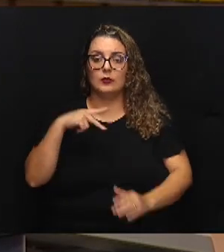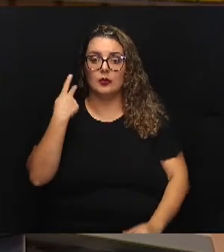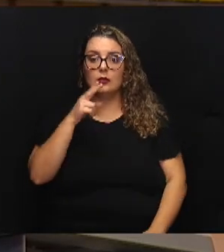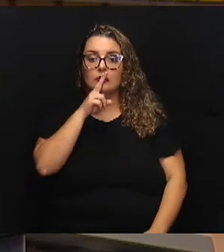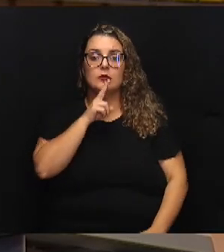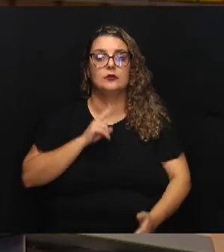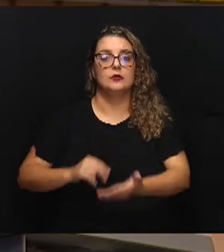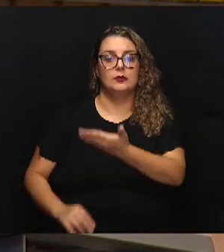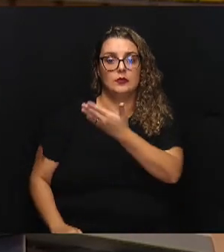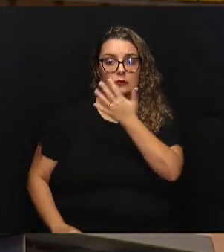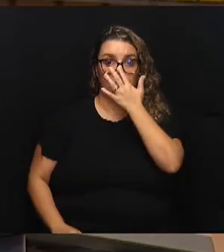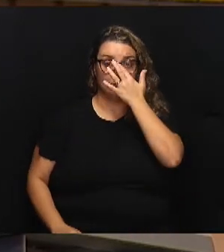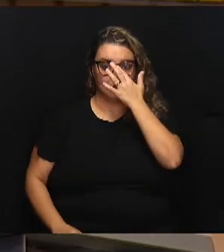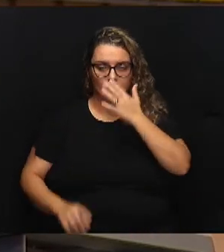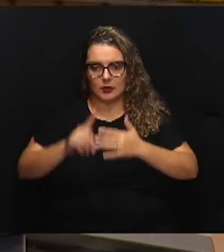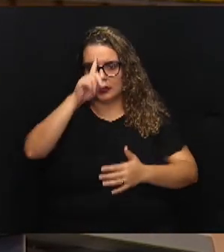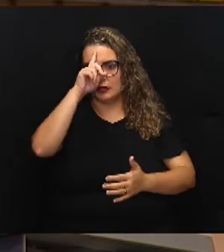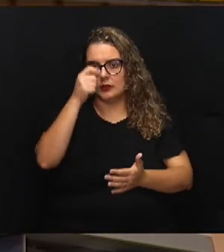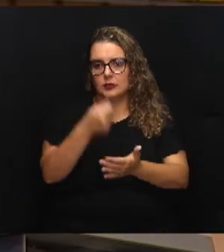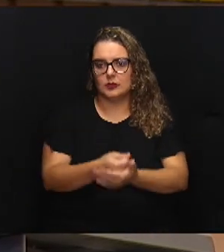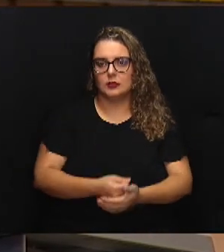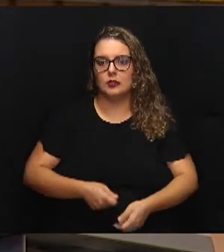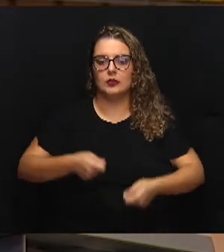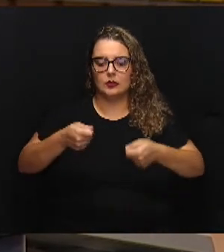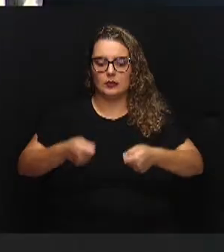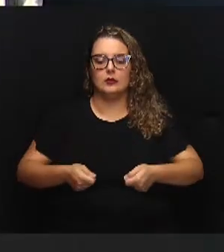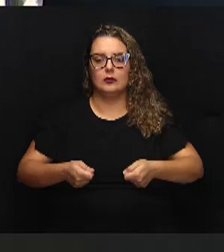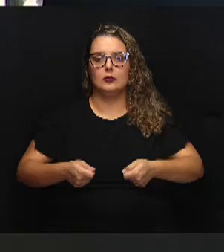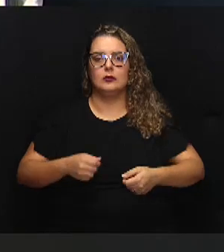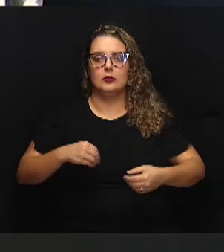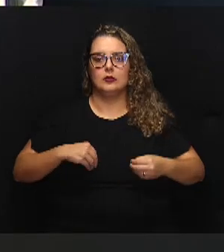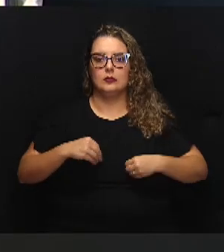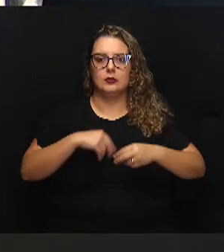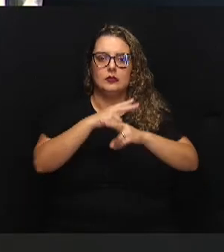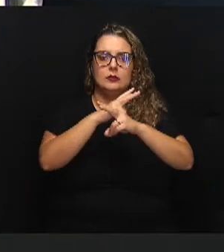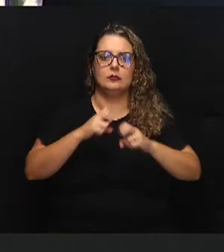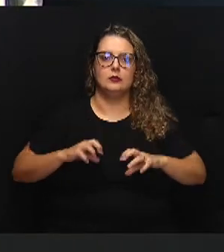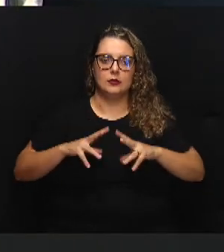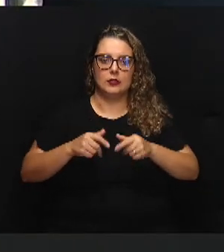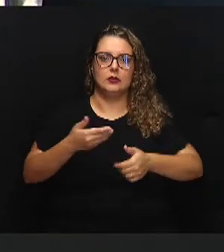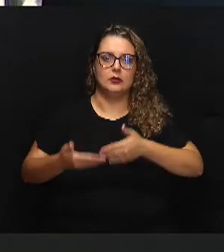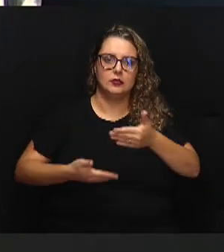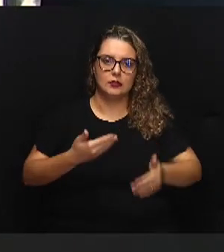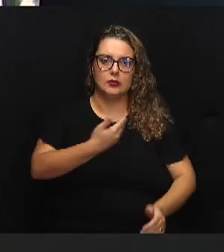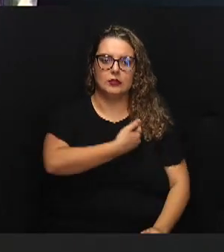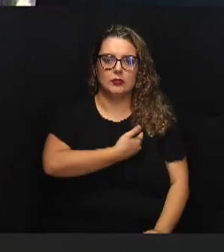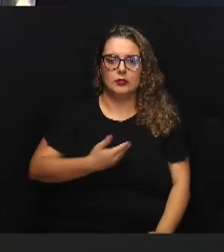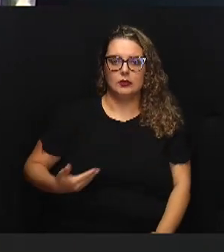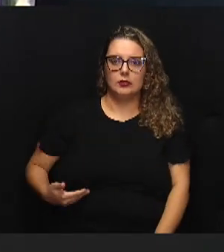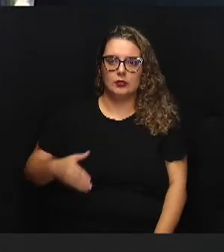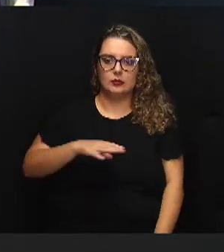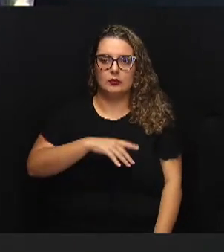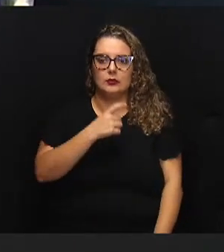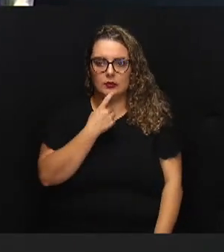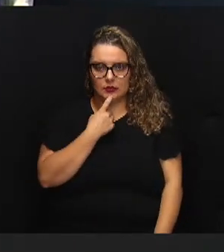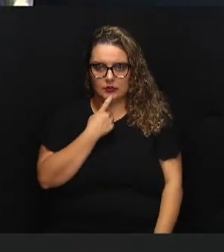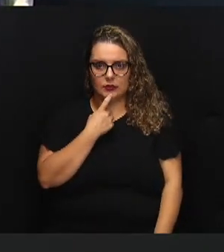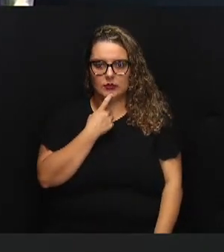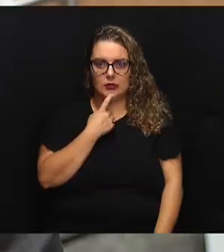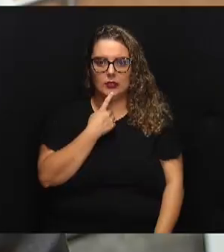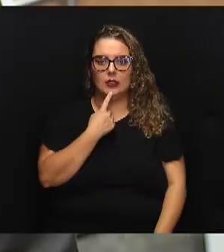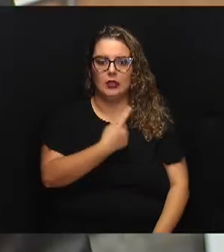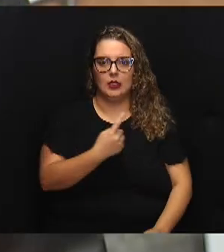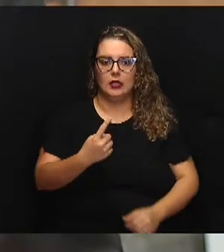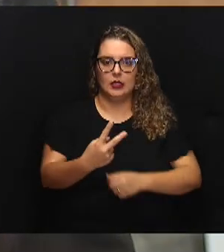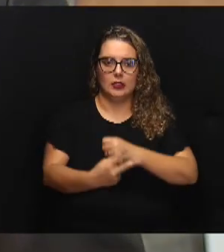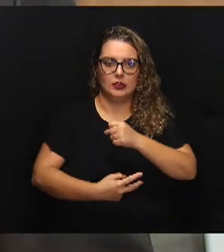Nelson Osseri estabelece a obrigatoriedade de exames toxicológicos para todos os servidores públicos municipais de Campinas a cada 2